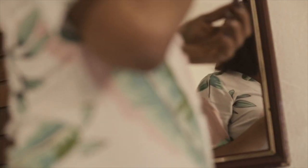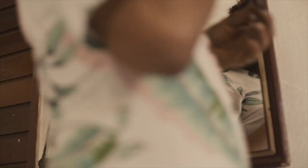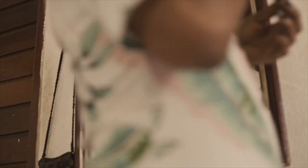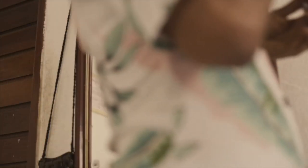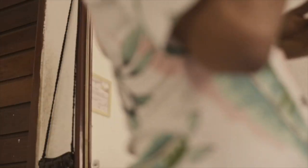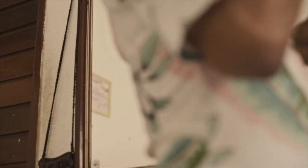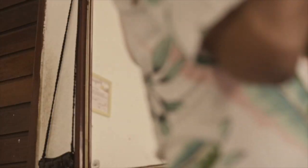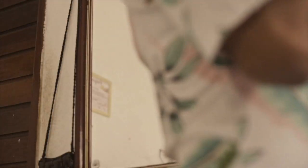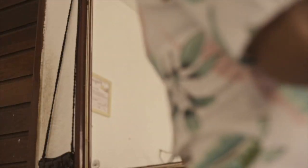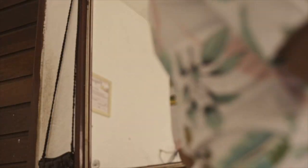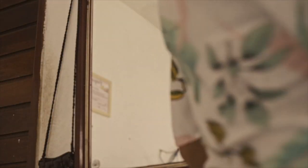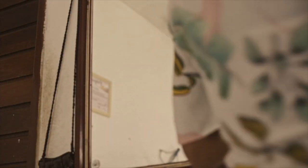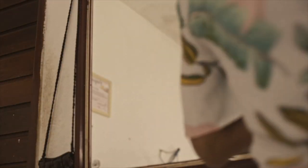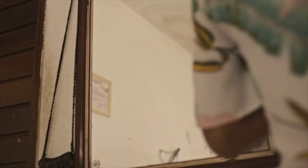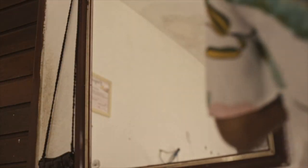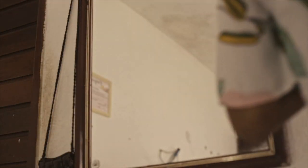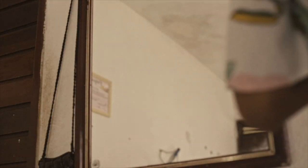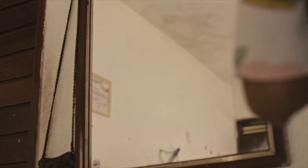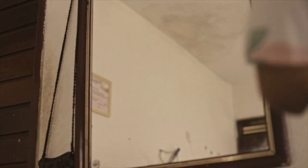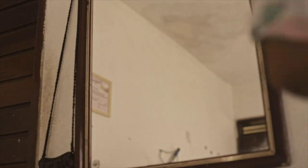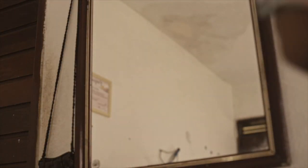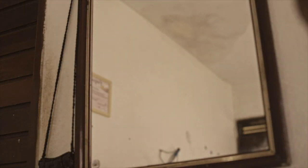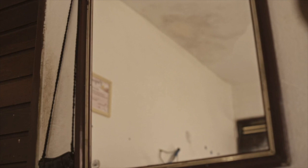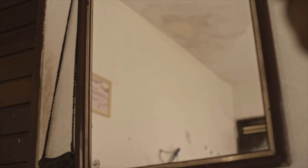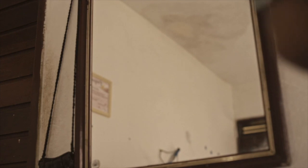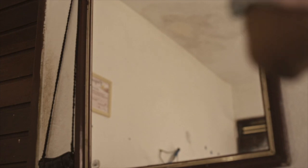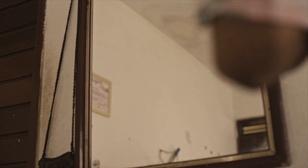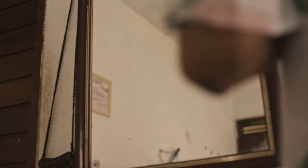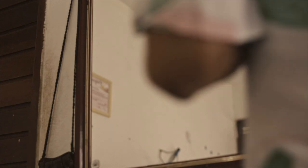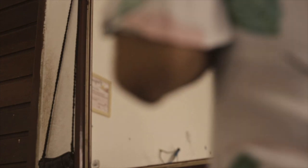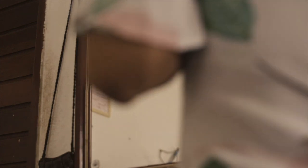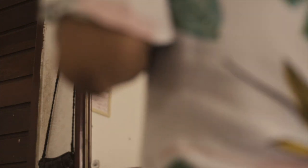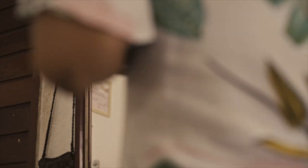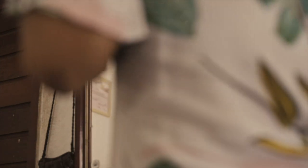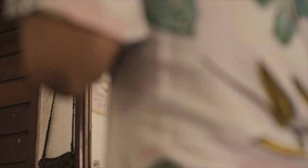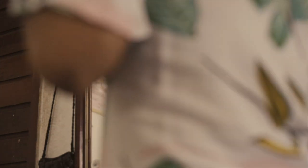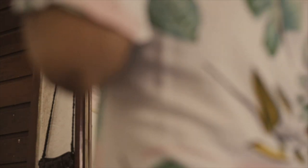Vera, alguma resposta? Ou não chegou nada ainda?